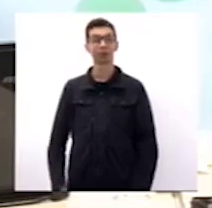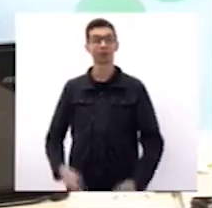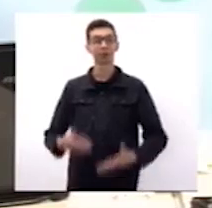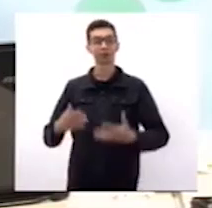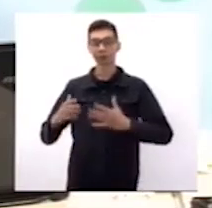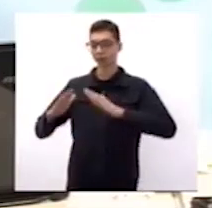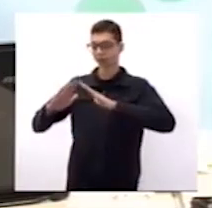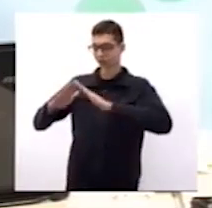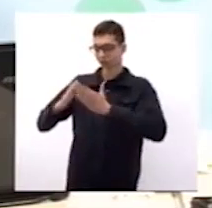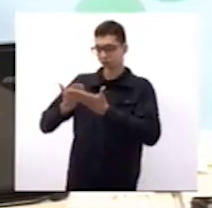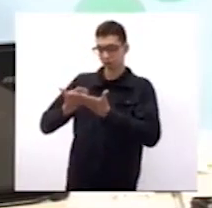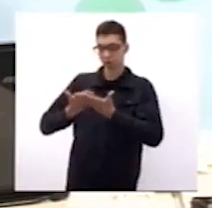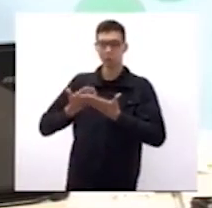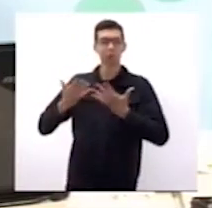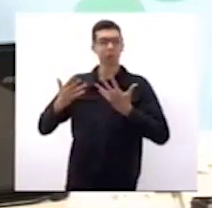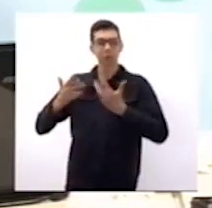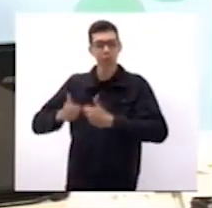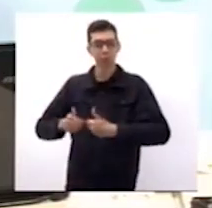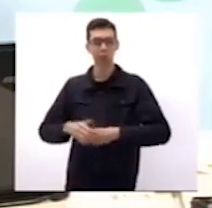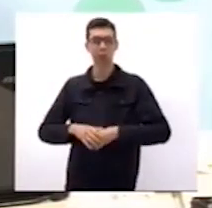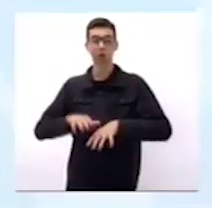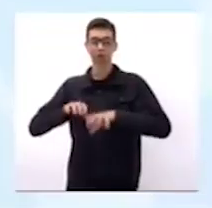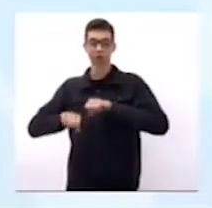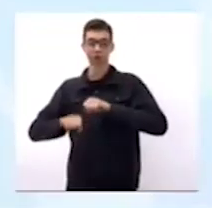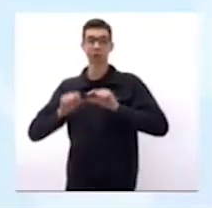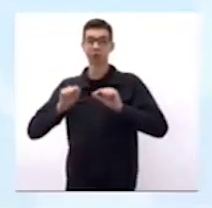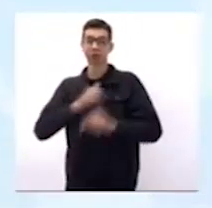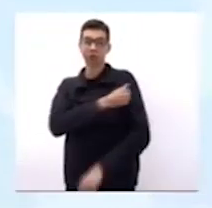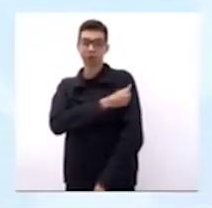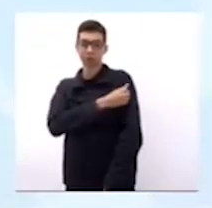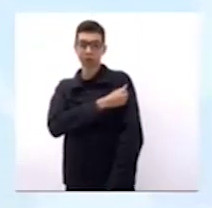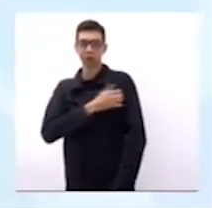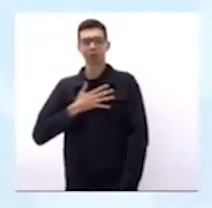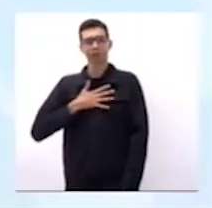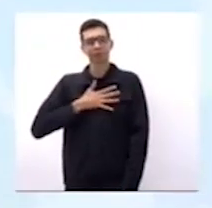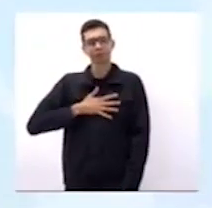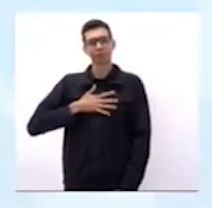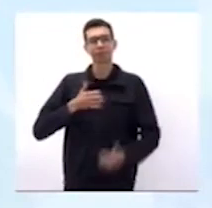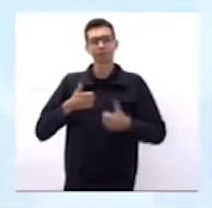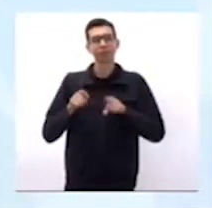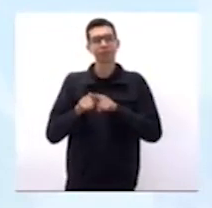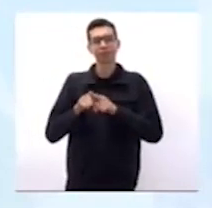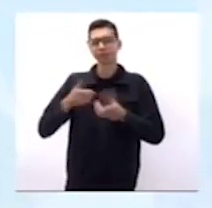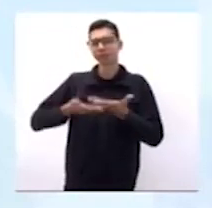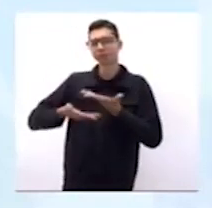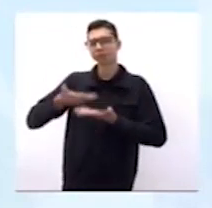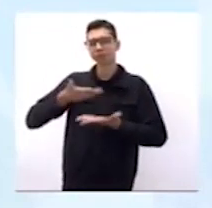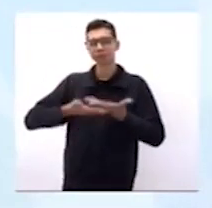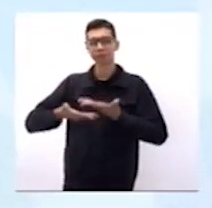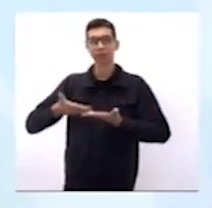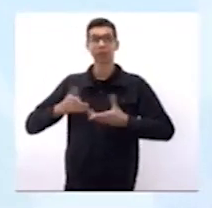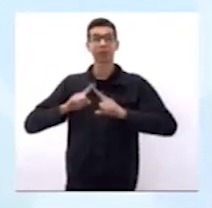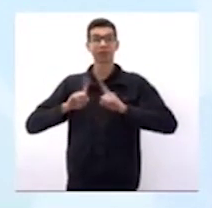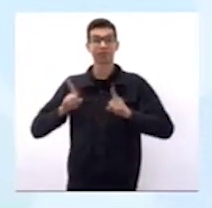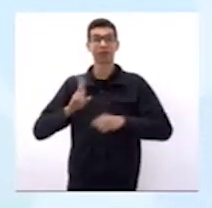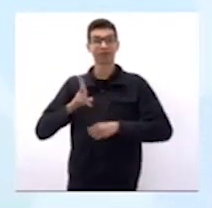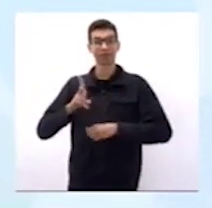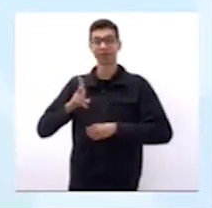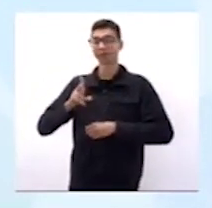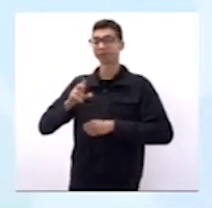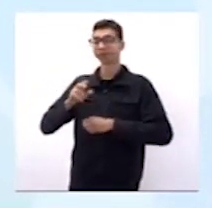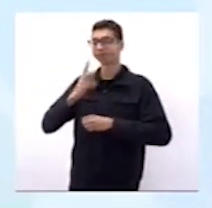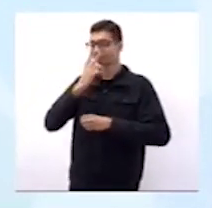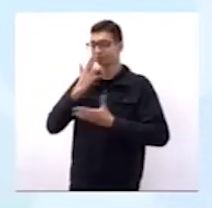Todas as escolas querem formar sujeitos empáticos e cooperativos, mas frequentemente os estimulam a trabalhar